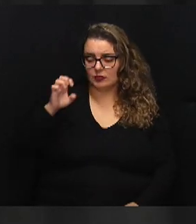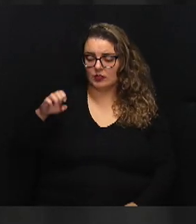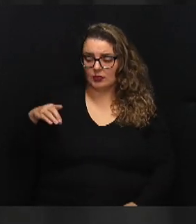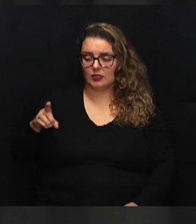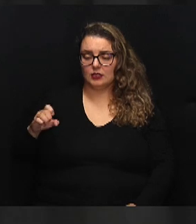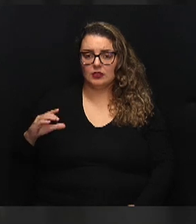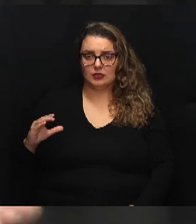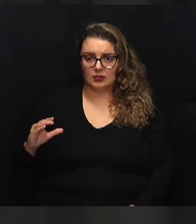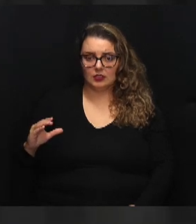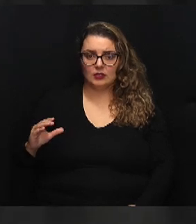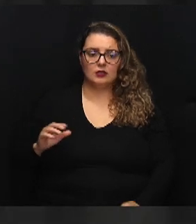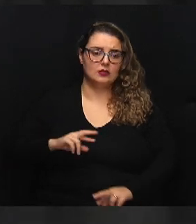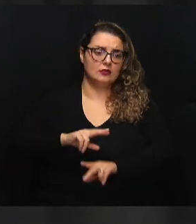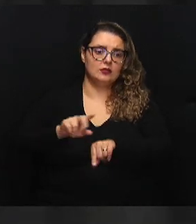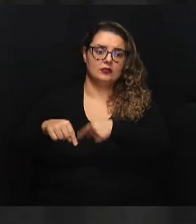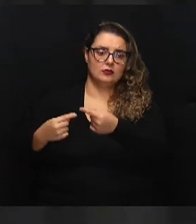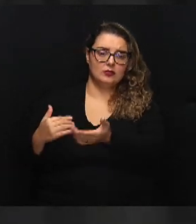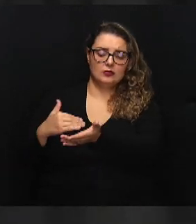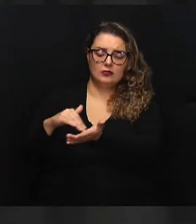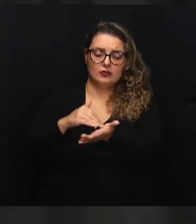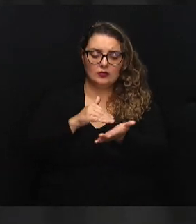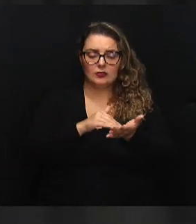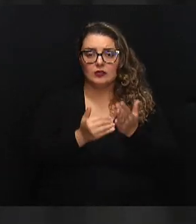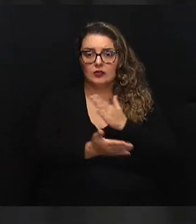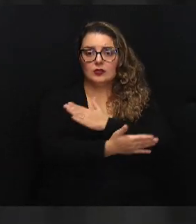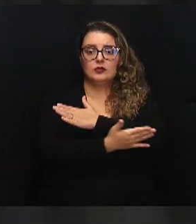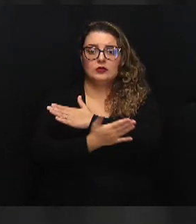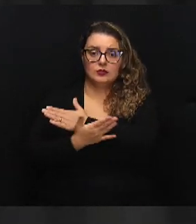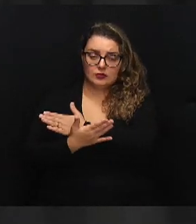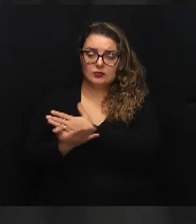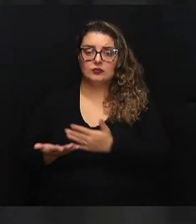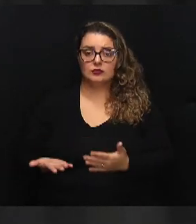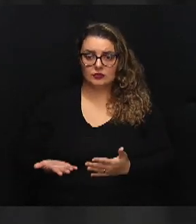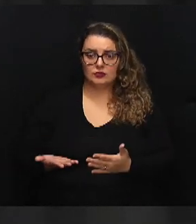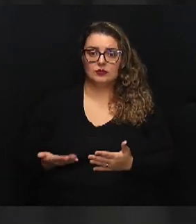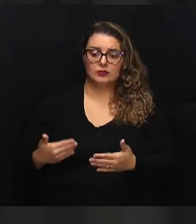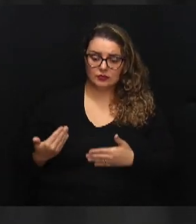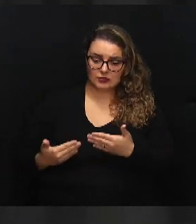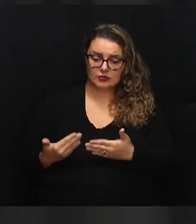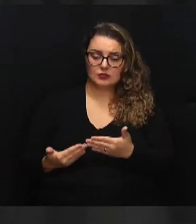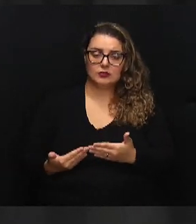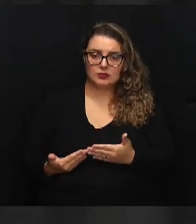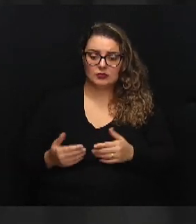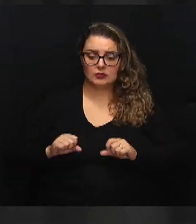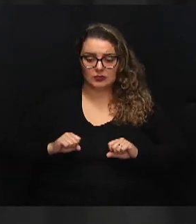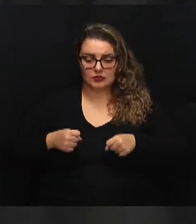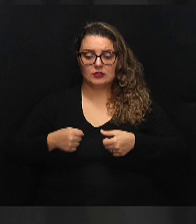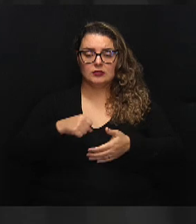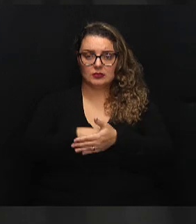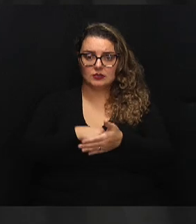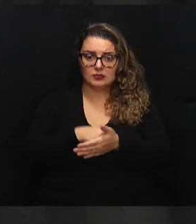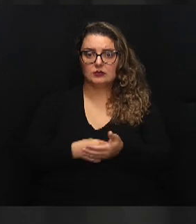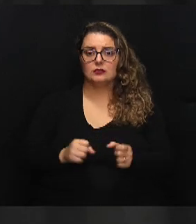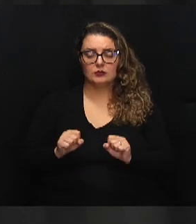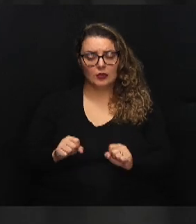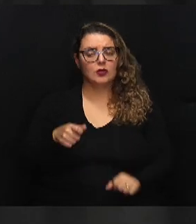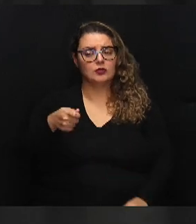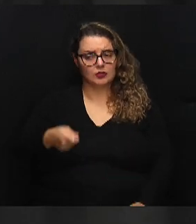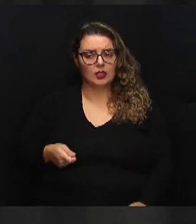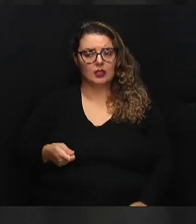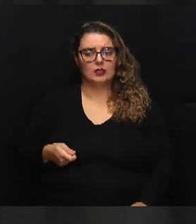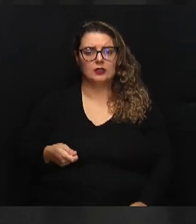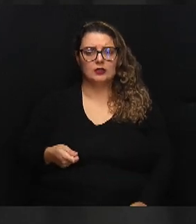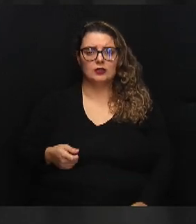INDEC, entre outros secretários que nos ajudam, né, nessa batalha. Eu posso garantir que